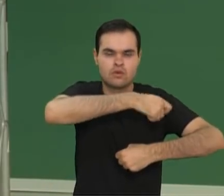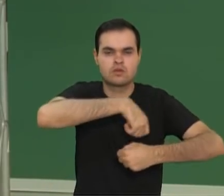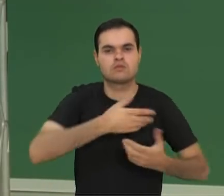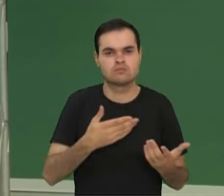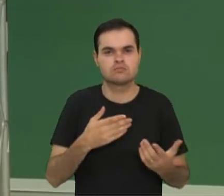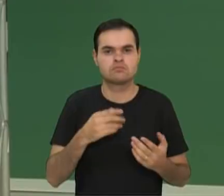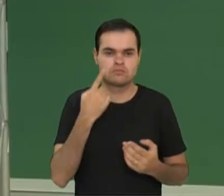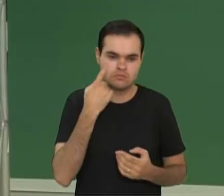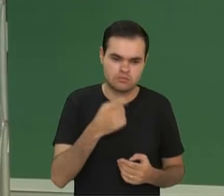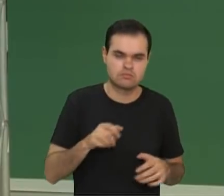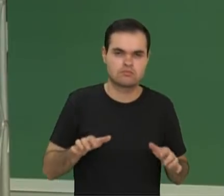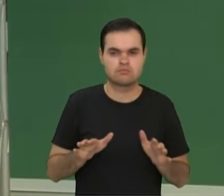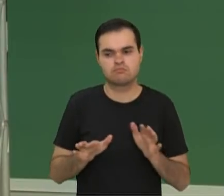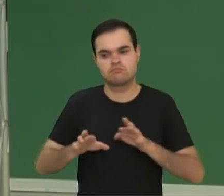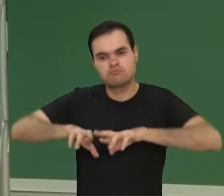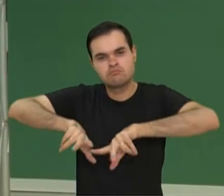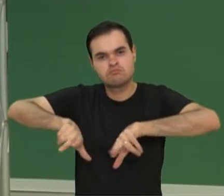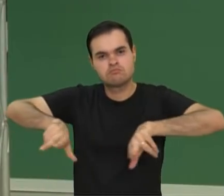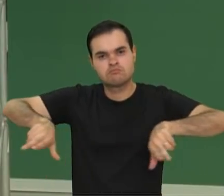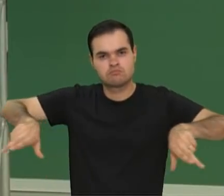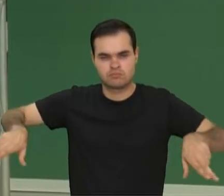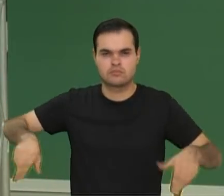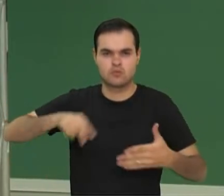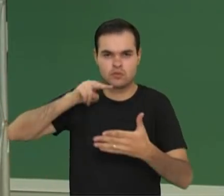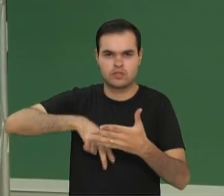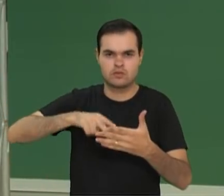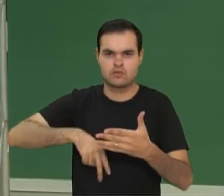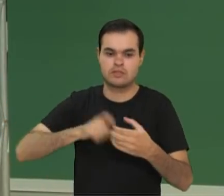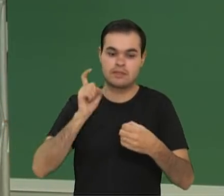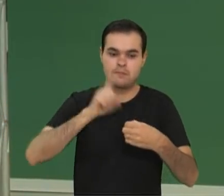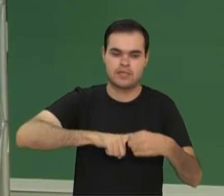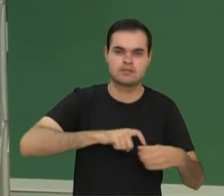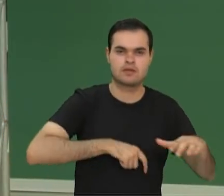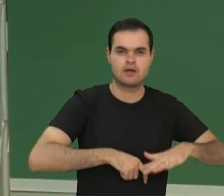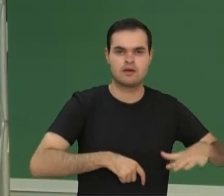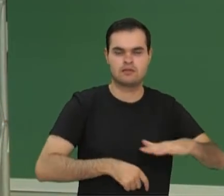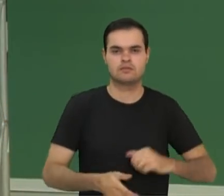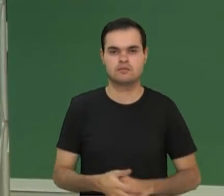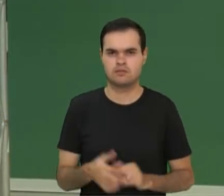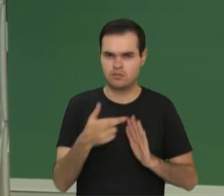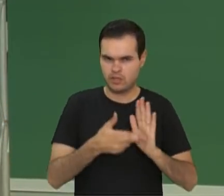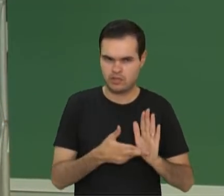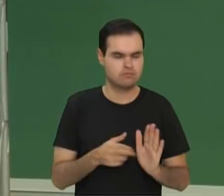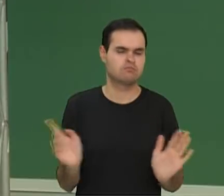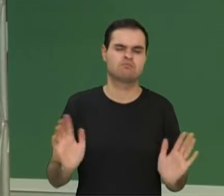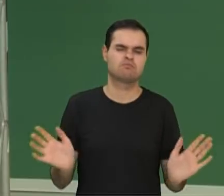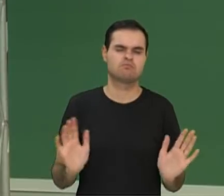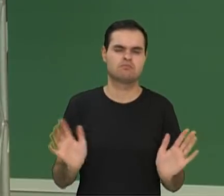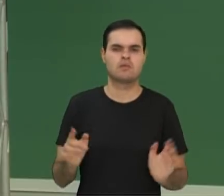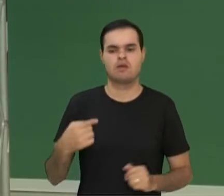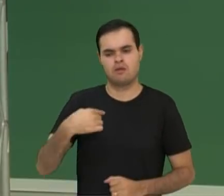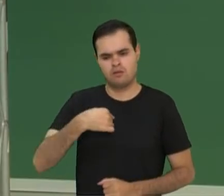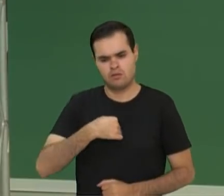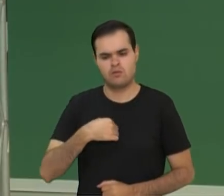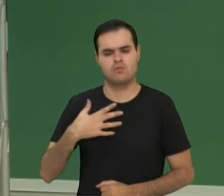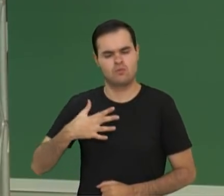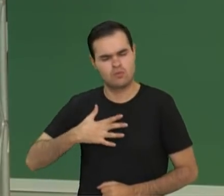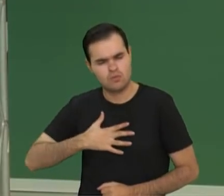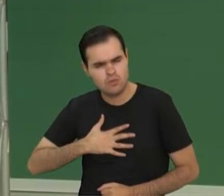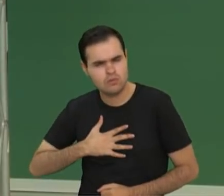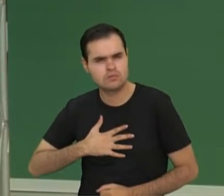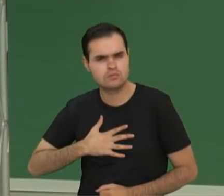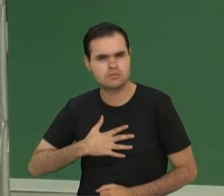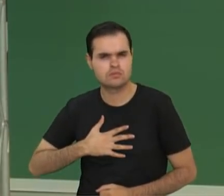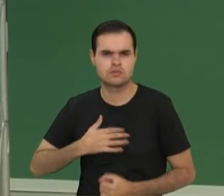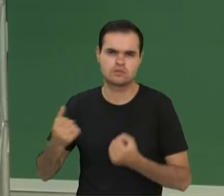área, certo? Então, o leitor vai ser sempre dependente da área. É uma regra? Não. Eu gosto muito